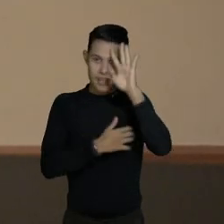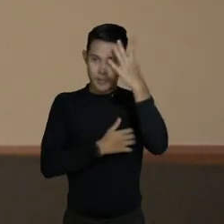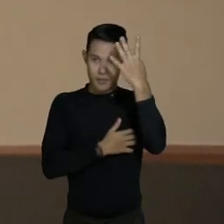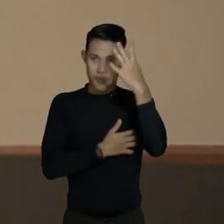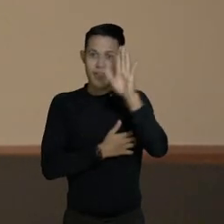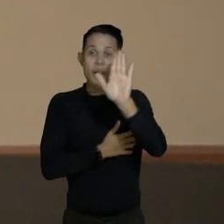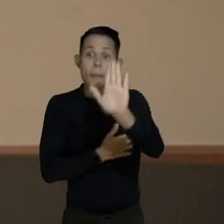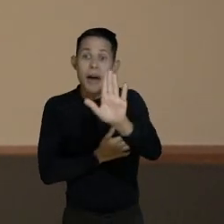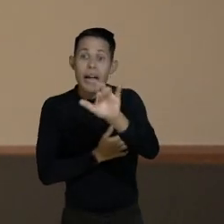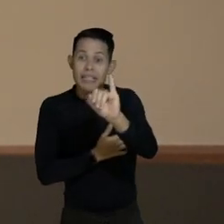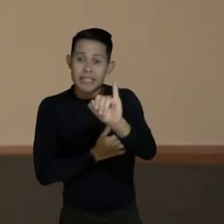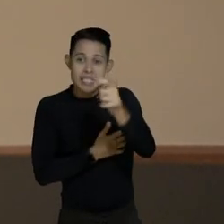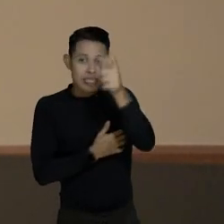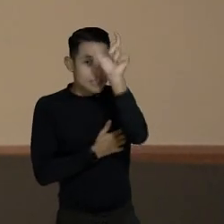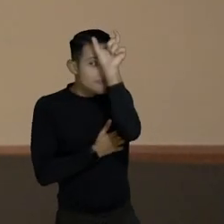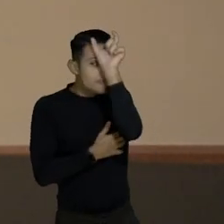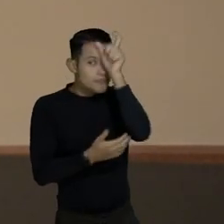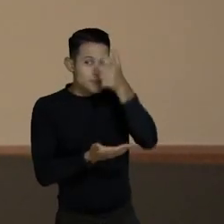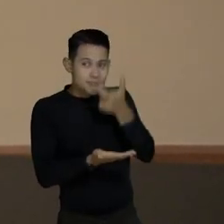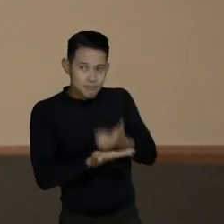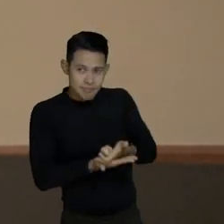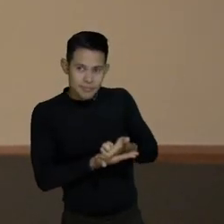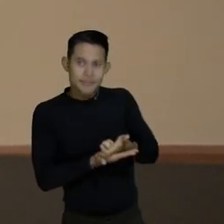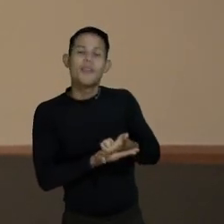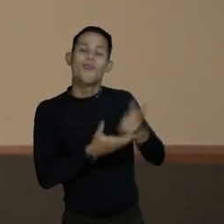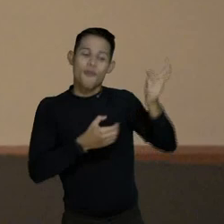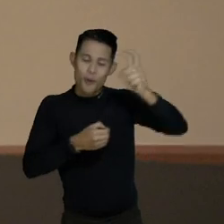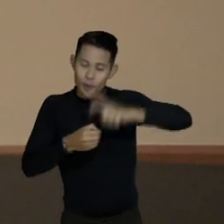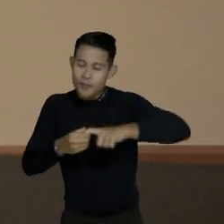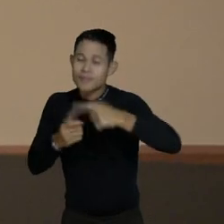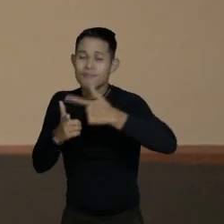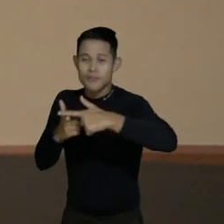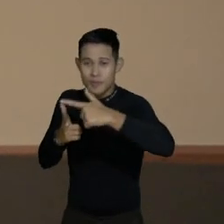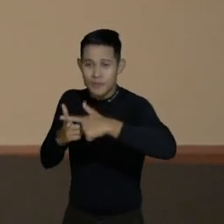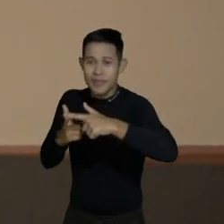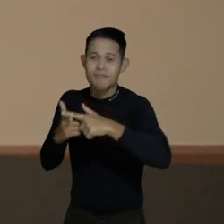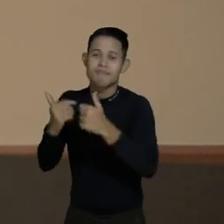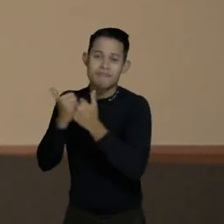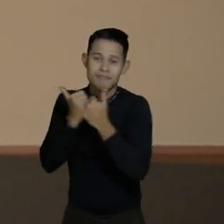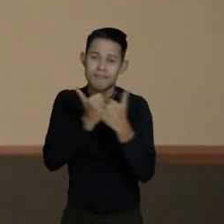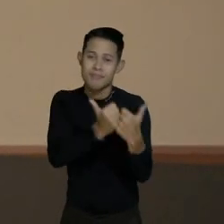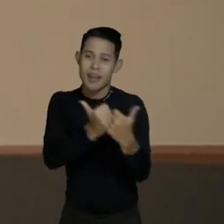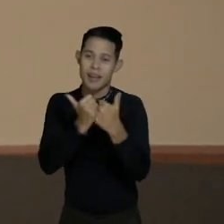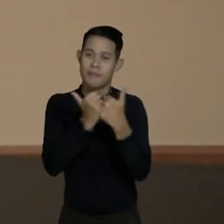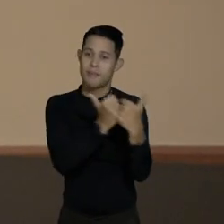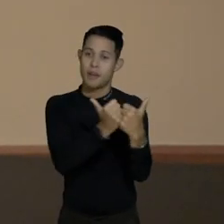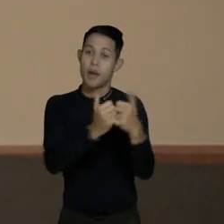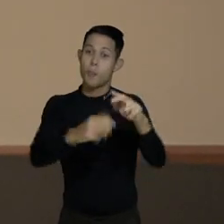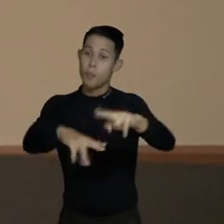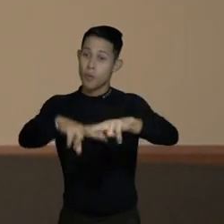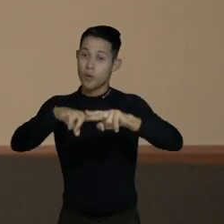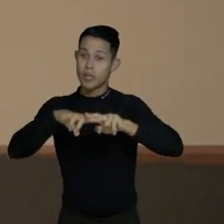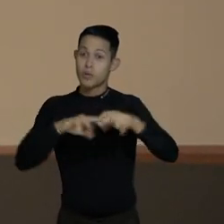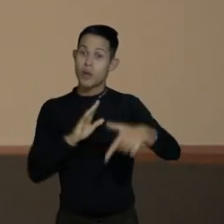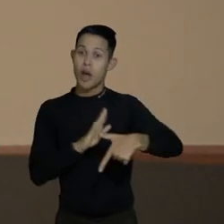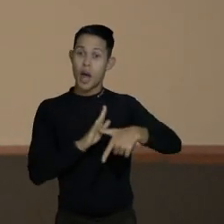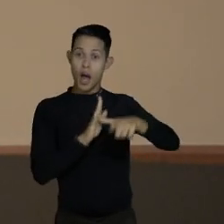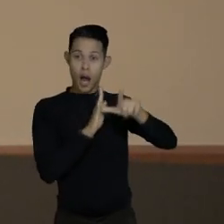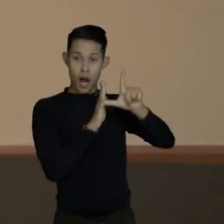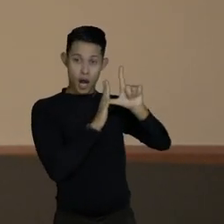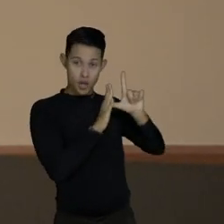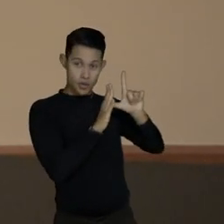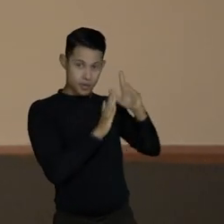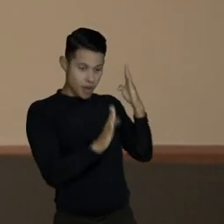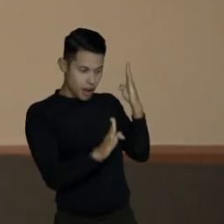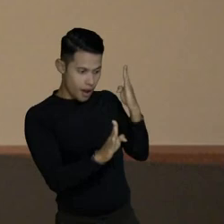intervenção que melhorou né então isso é super importante então quanto antes melhor porque o adolescente e o adulto que chegam